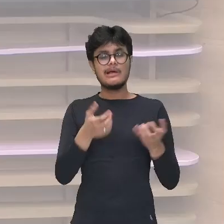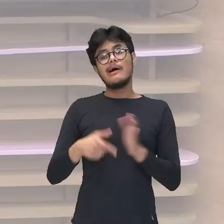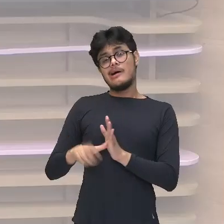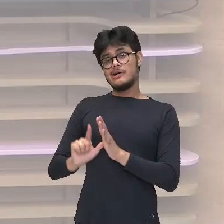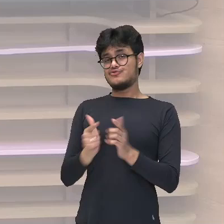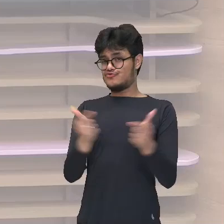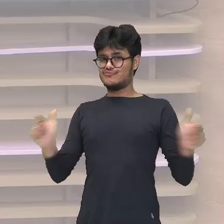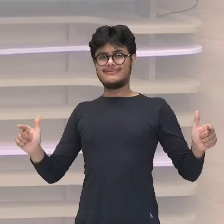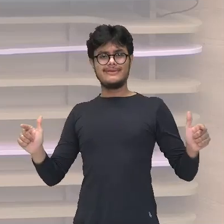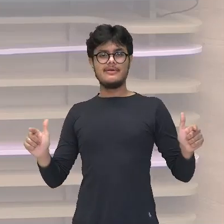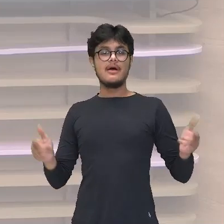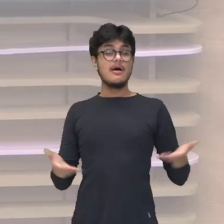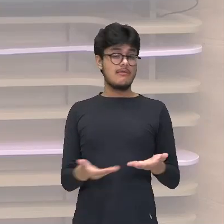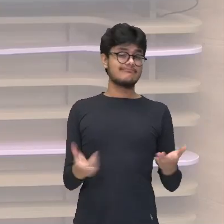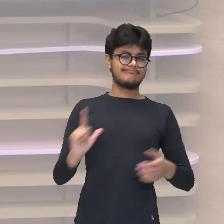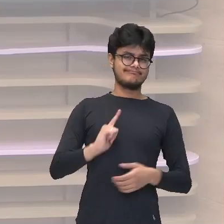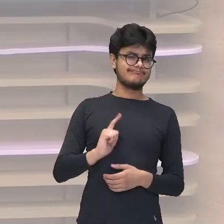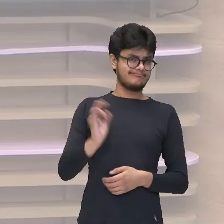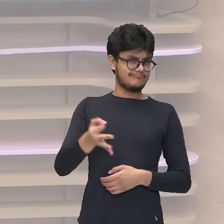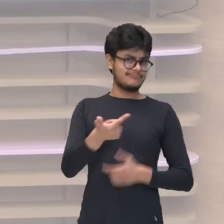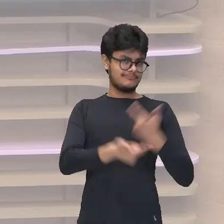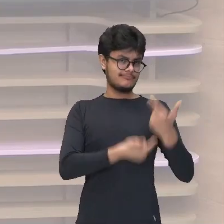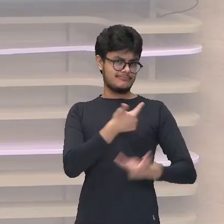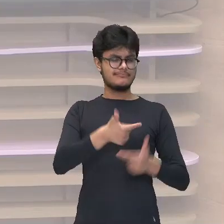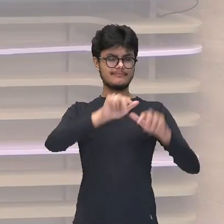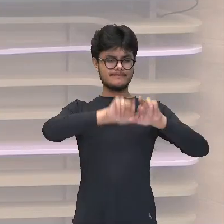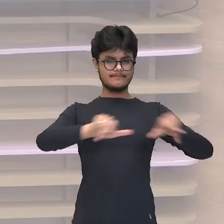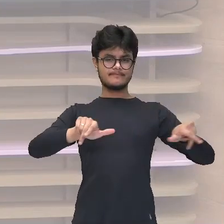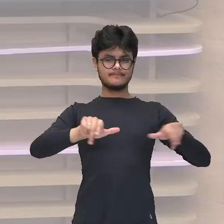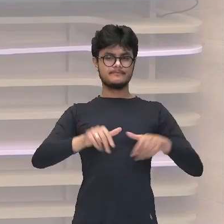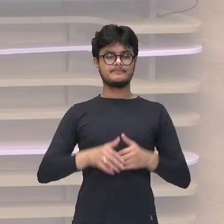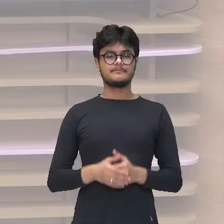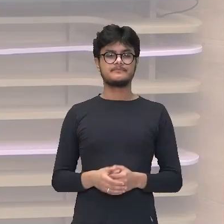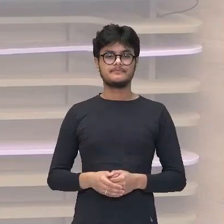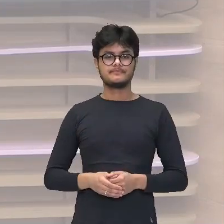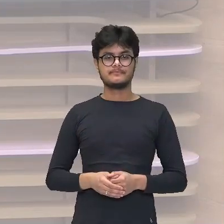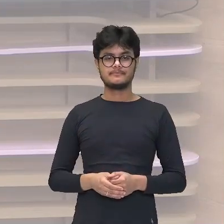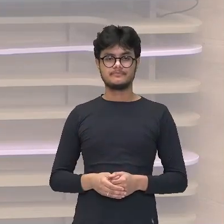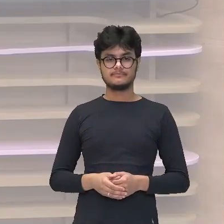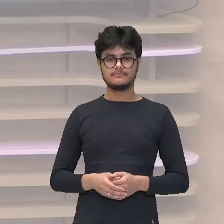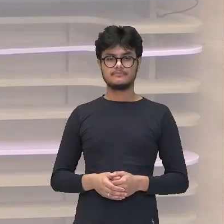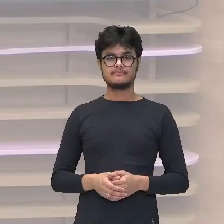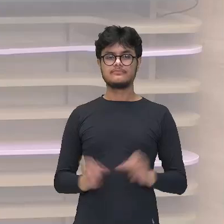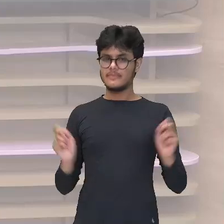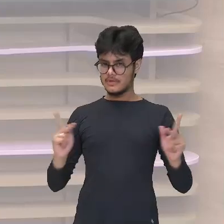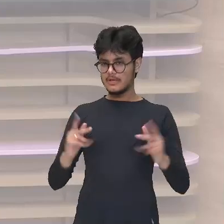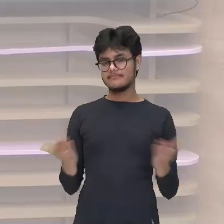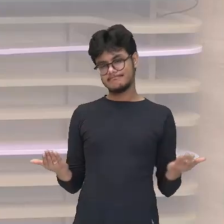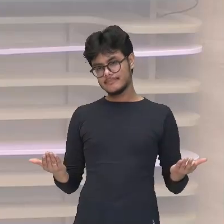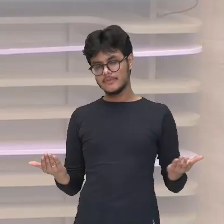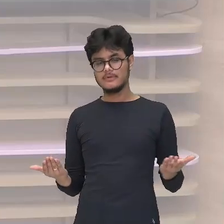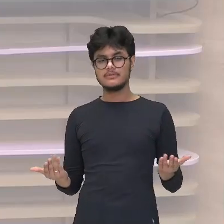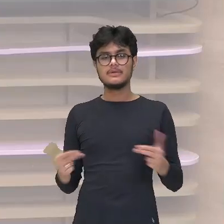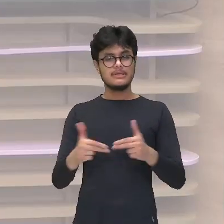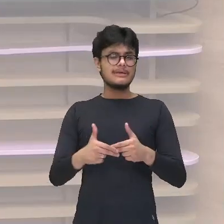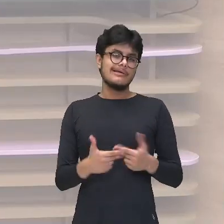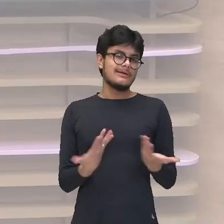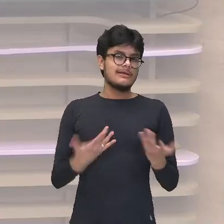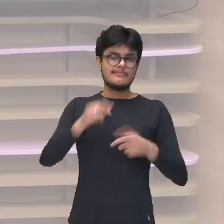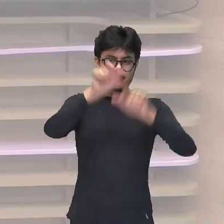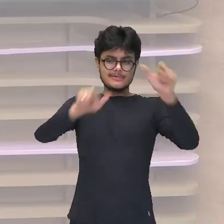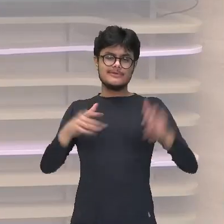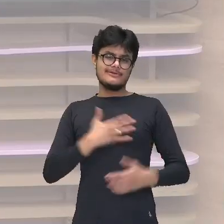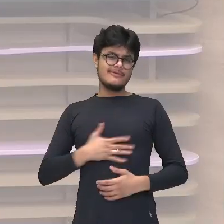anteriormente nós tínhamos um fator repulsivo, a gente tem ali naquela região agora um fator atrativo, então a população ela acaba